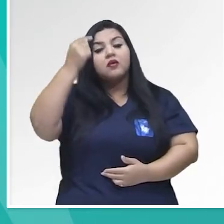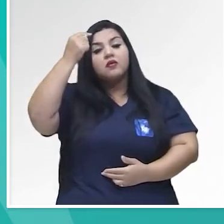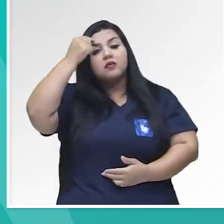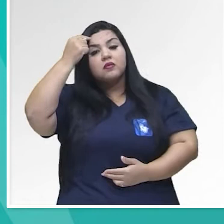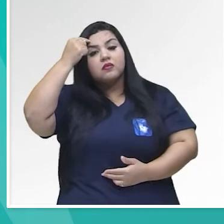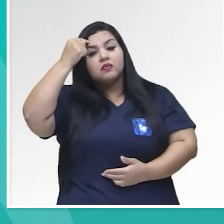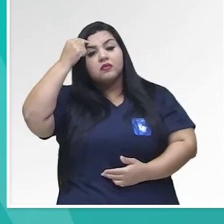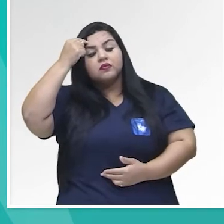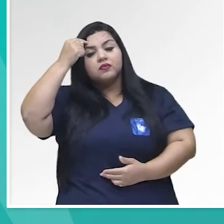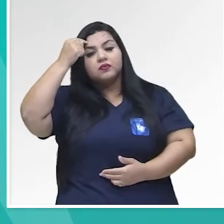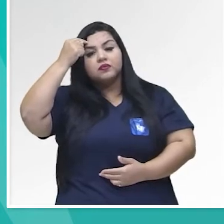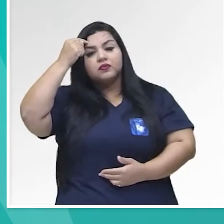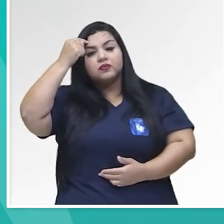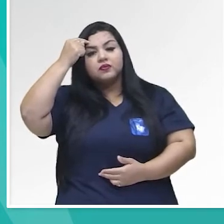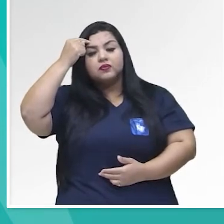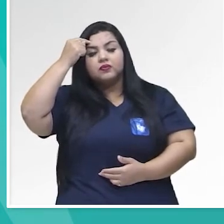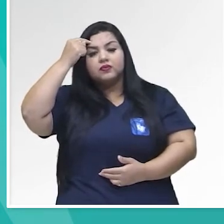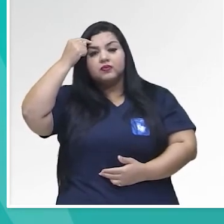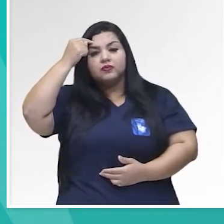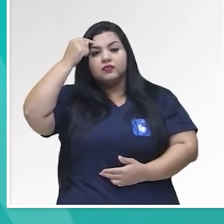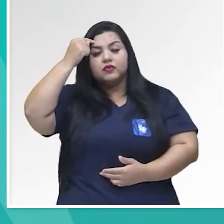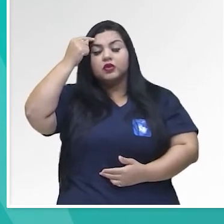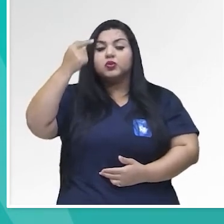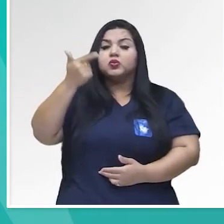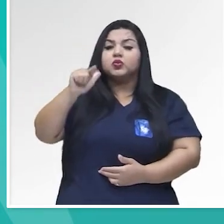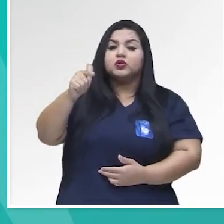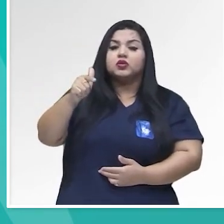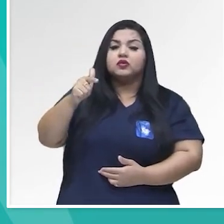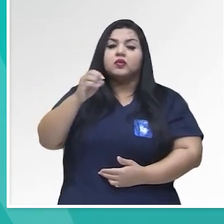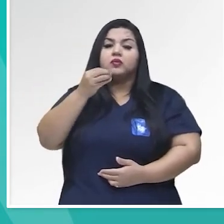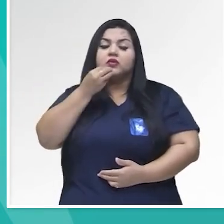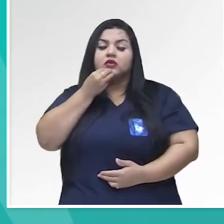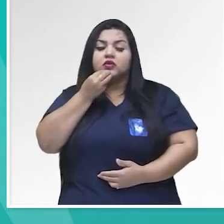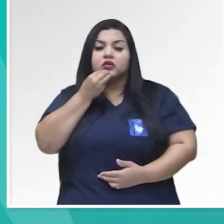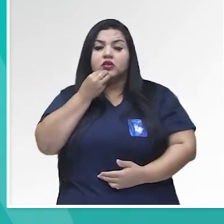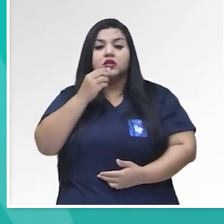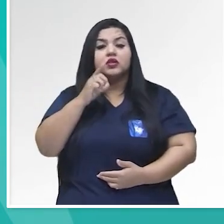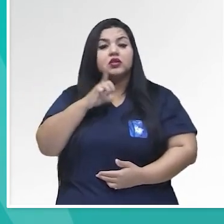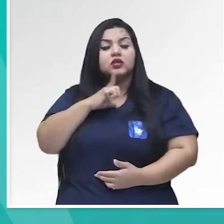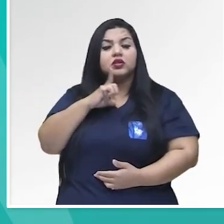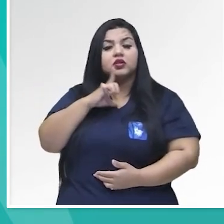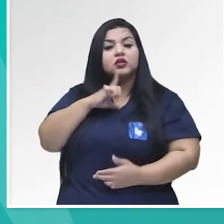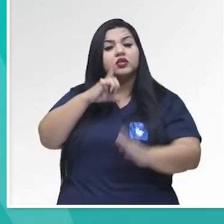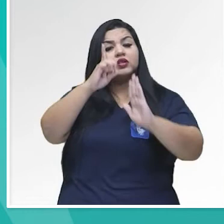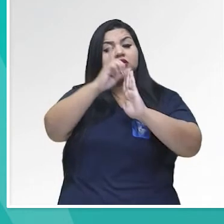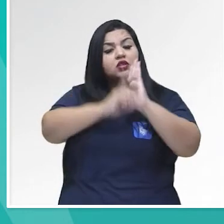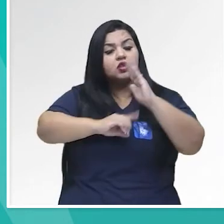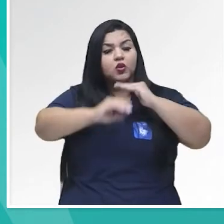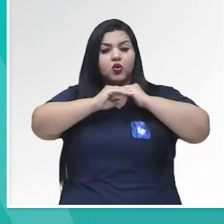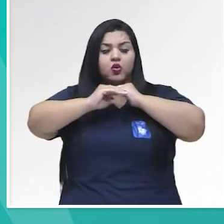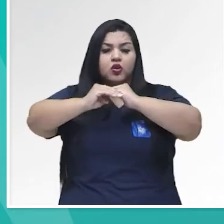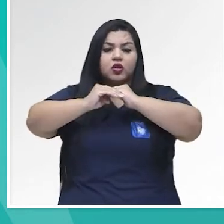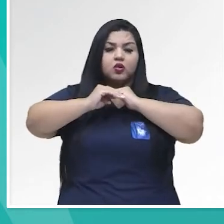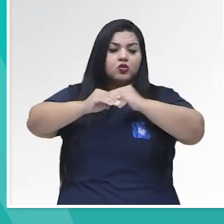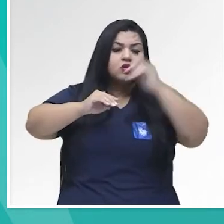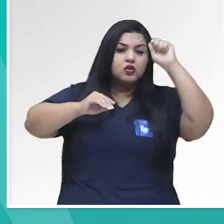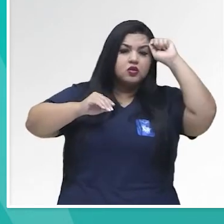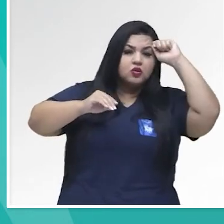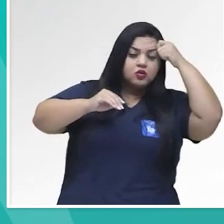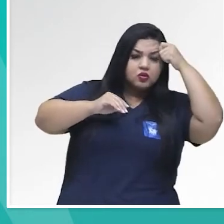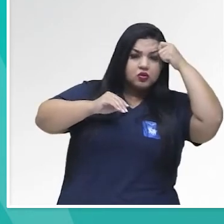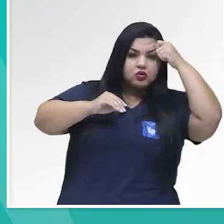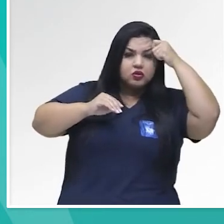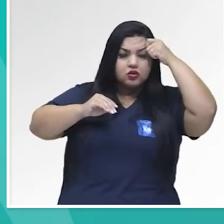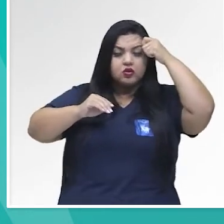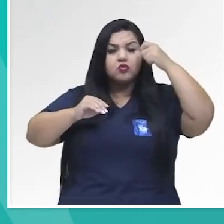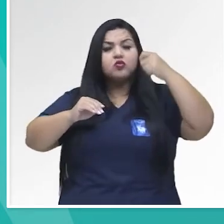pensar, nós não teríamos a oportunidade de termos direitos iguais para os negros e negras